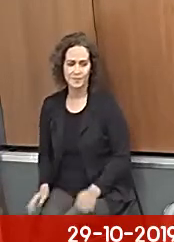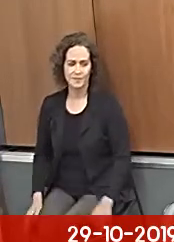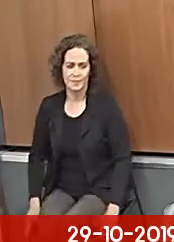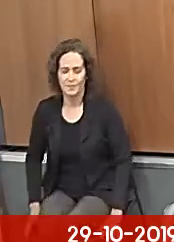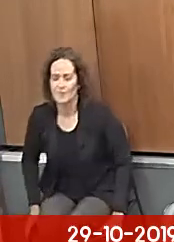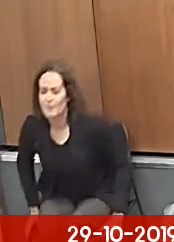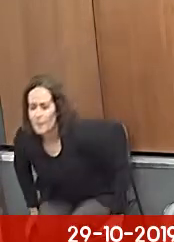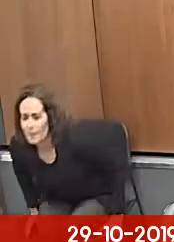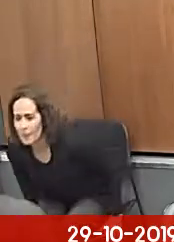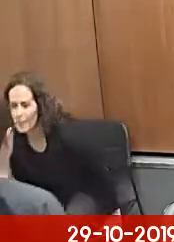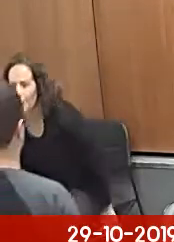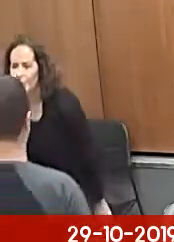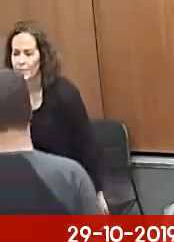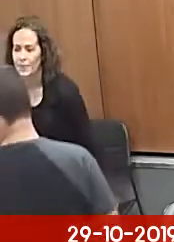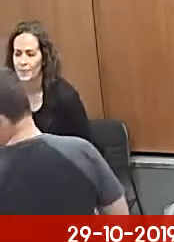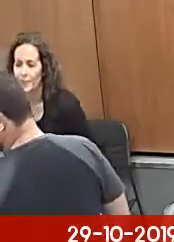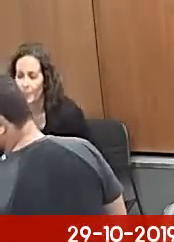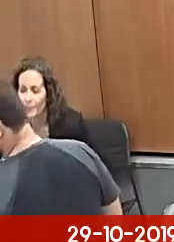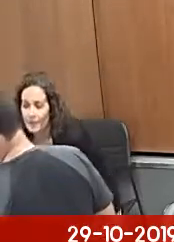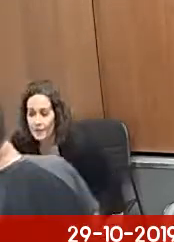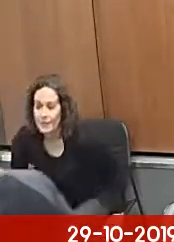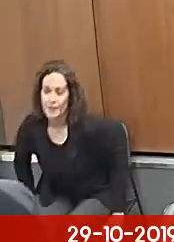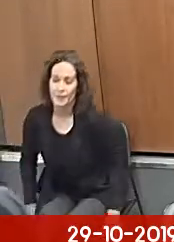da Assembleia, deputado Antônio Carlos Arantes.